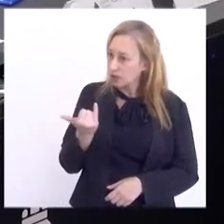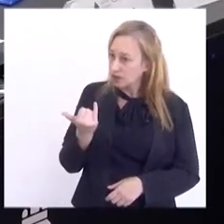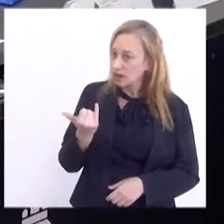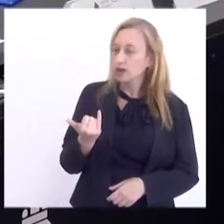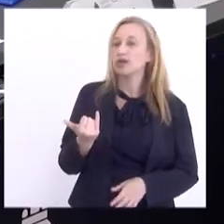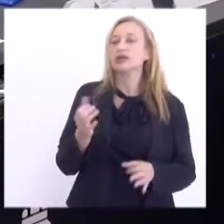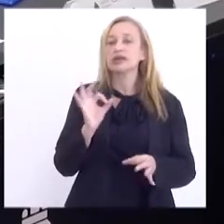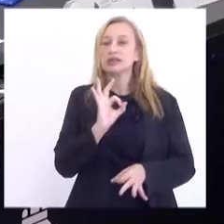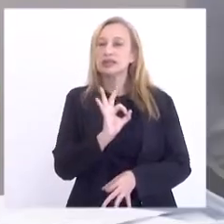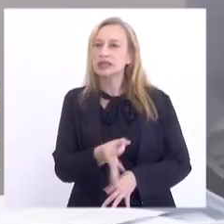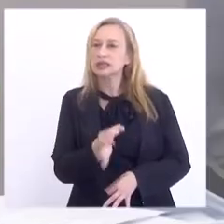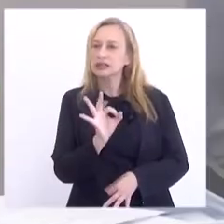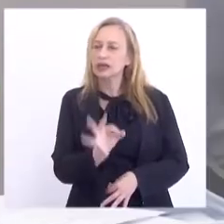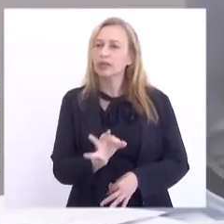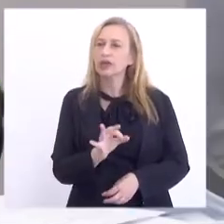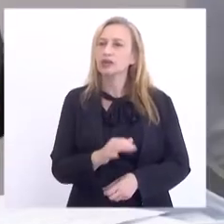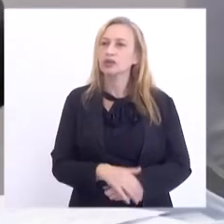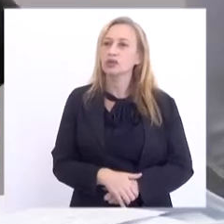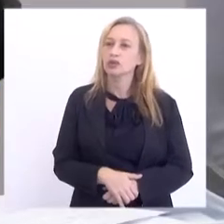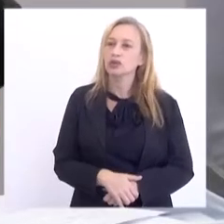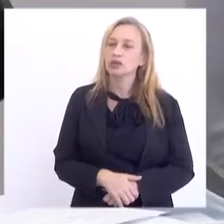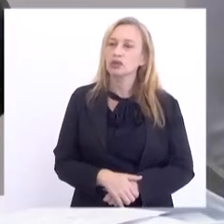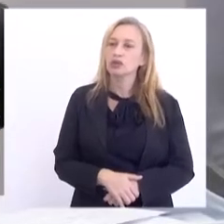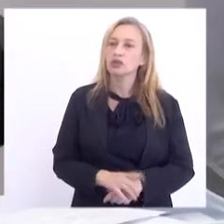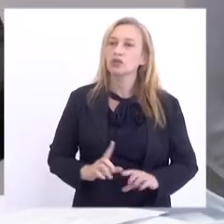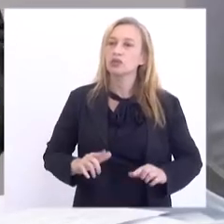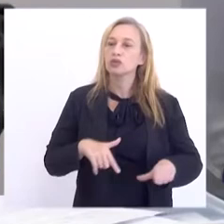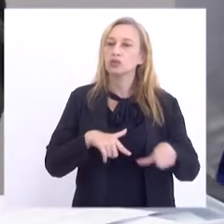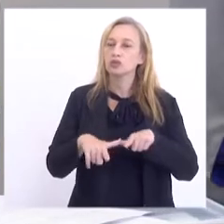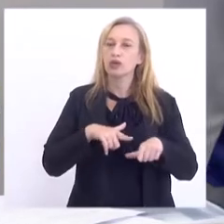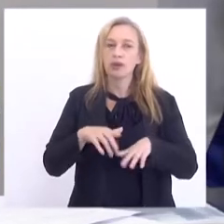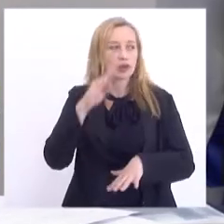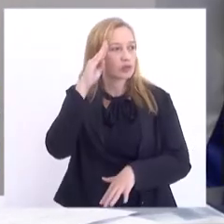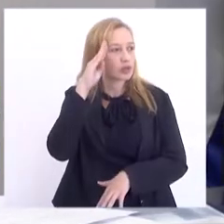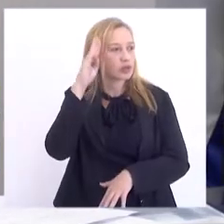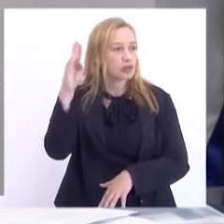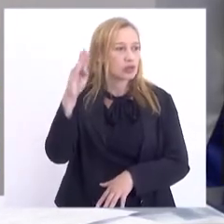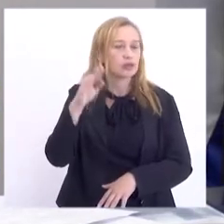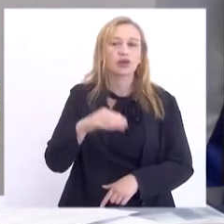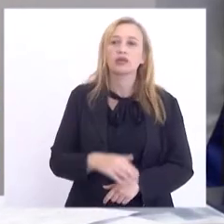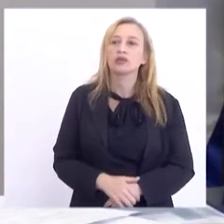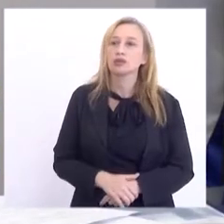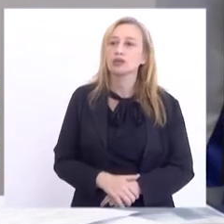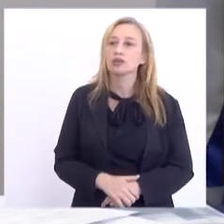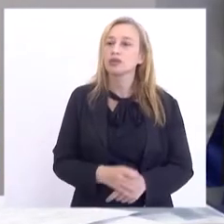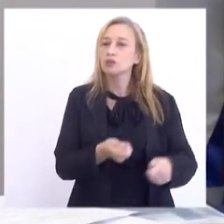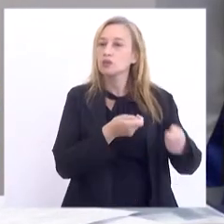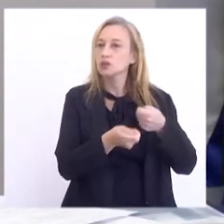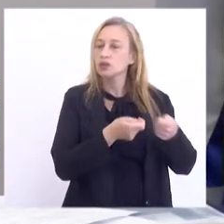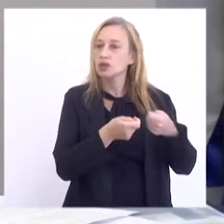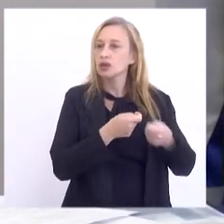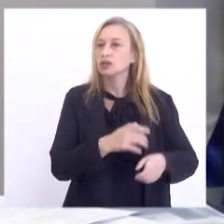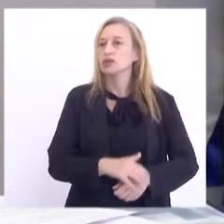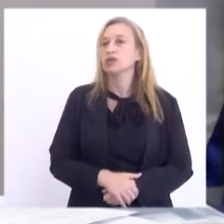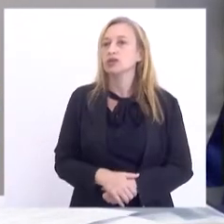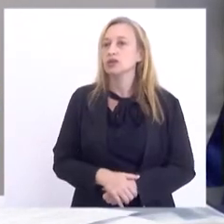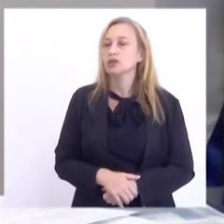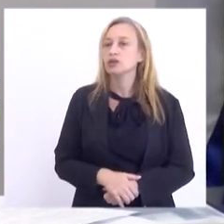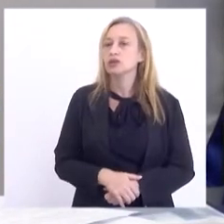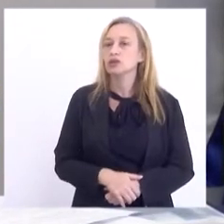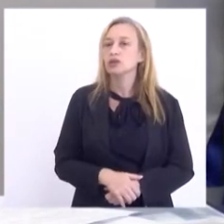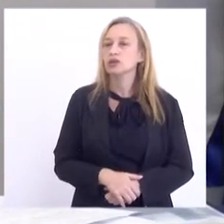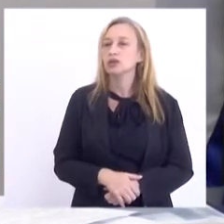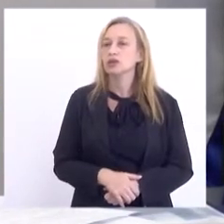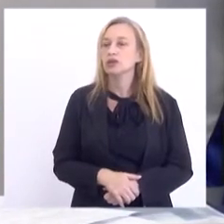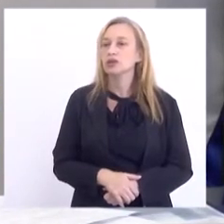exatamente sobre a função específica da Controladoria de